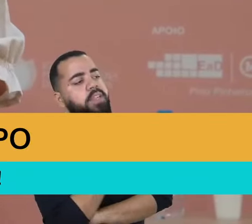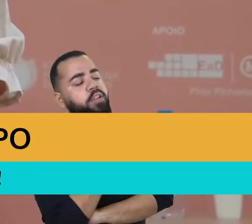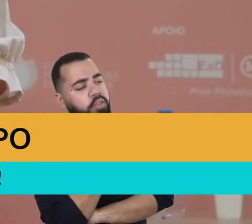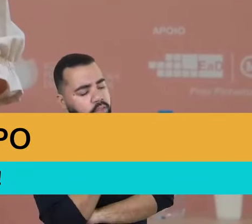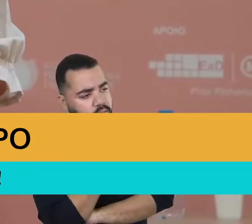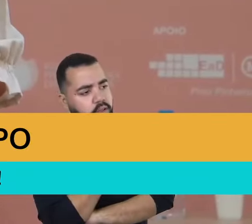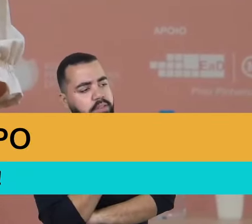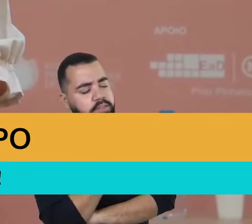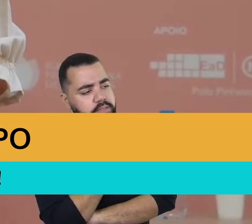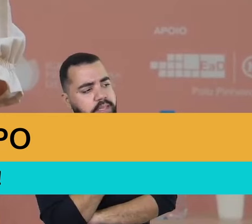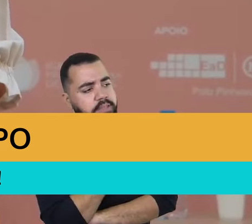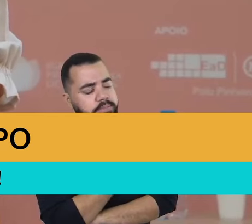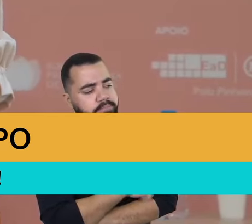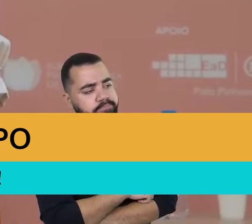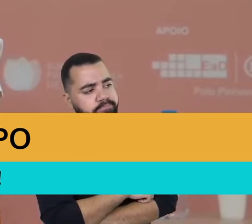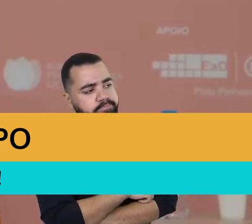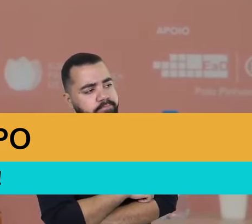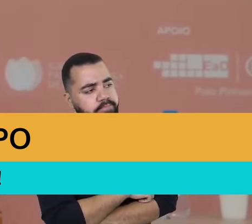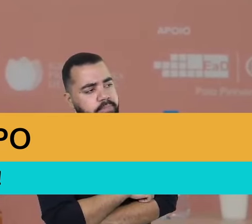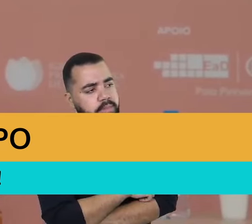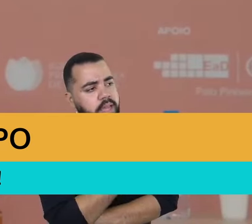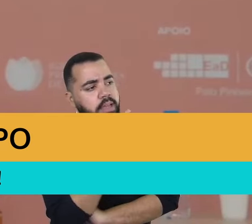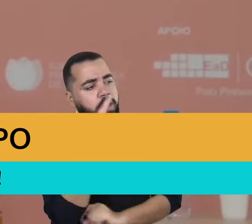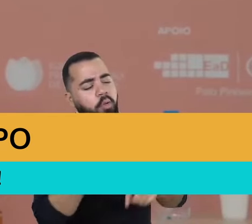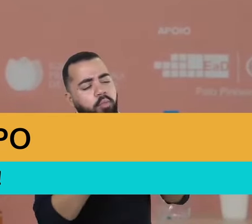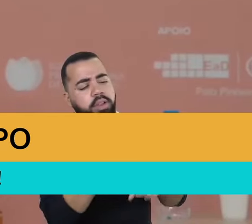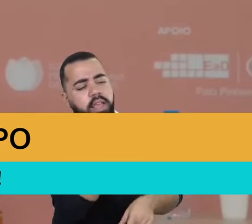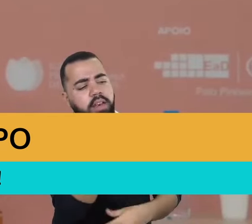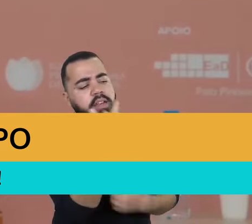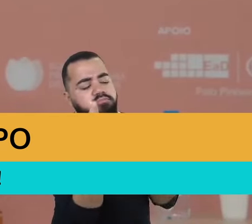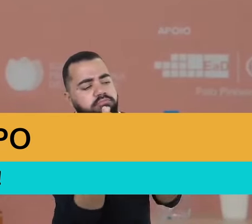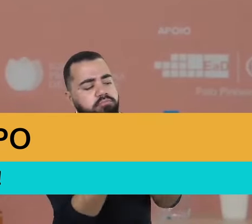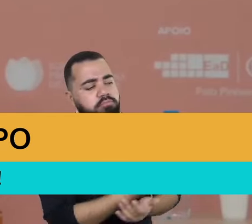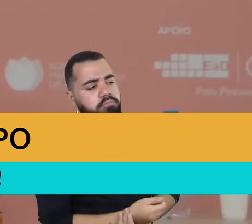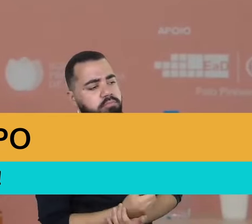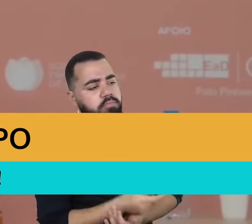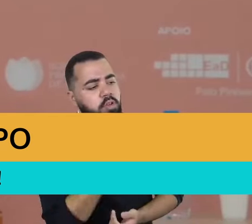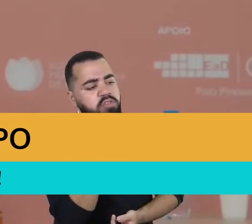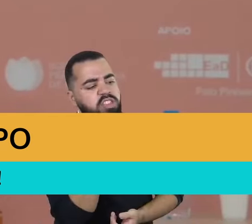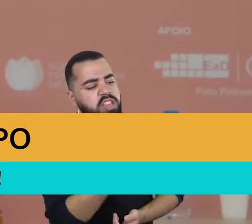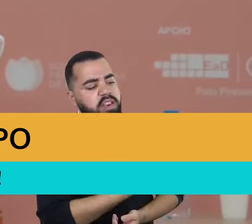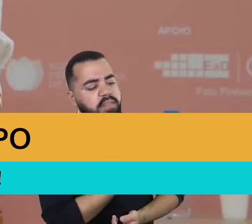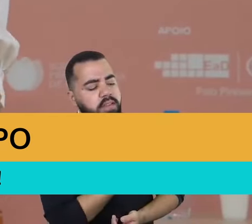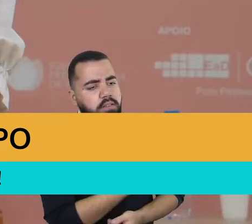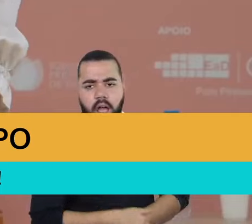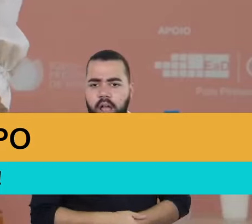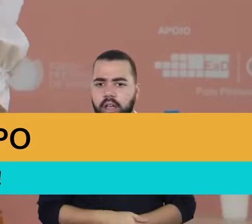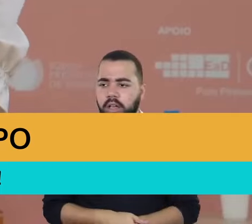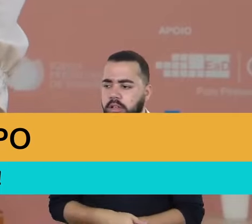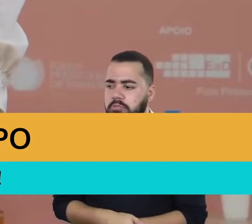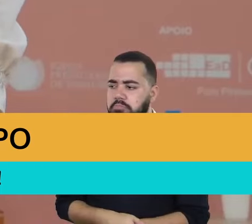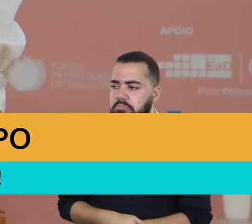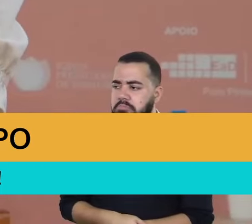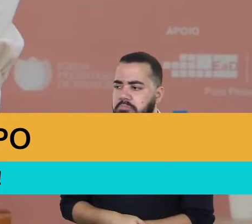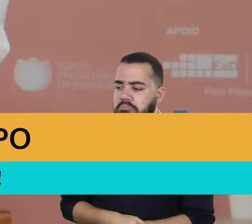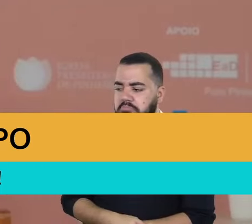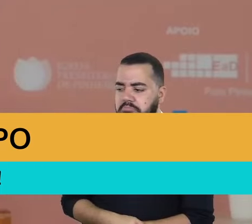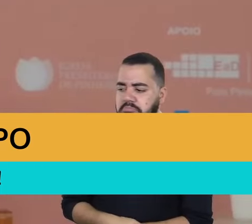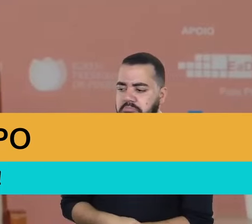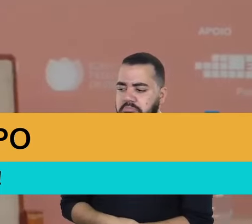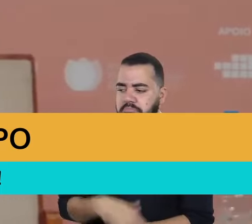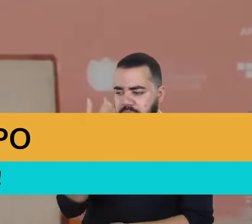nossa, por que que ele é o que ele é, né? O que será que ele passou? Aí ela fez assim. Eu